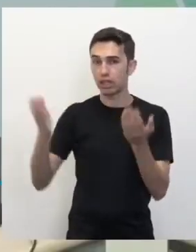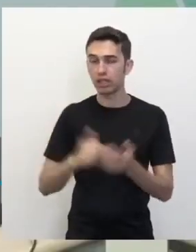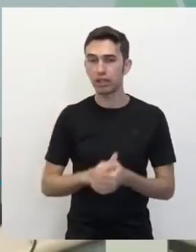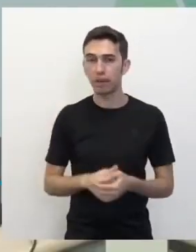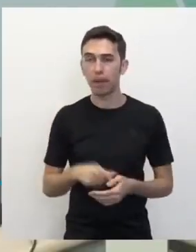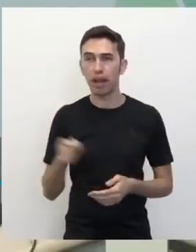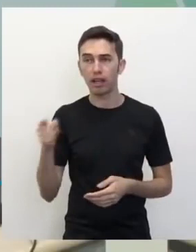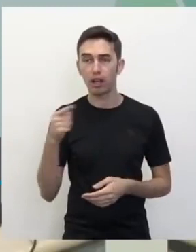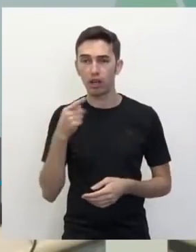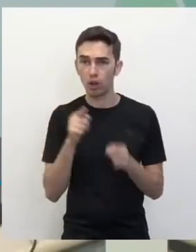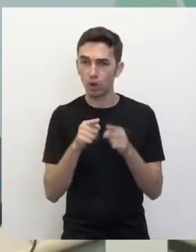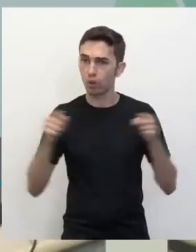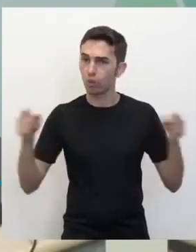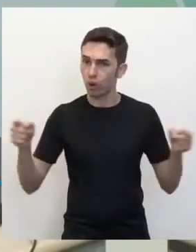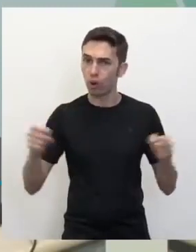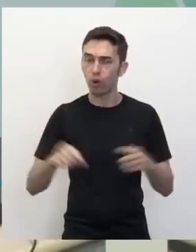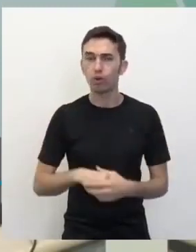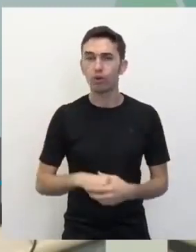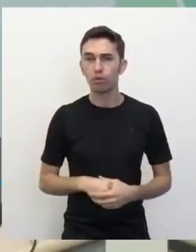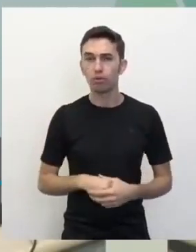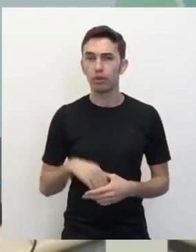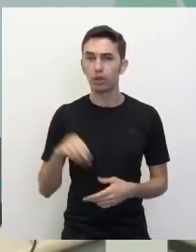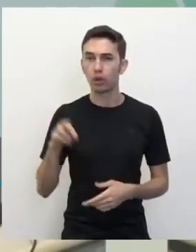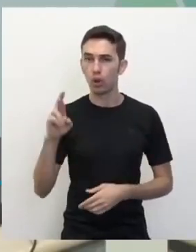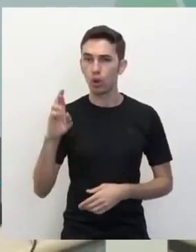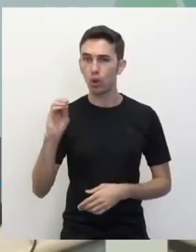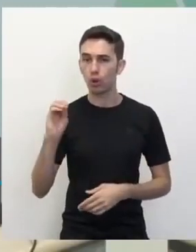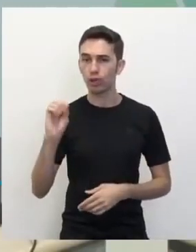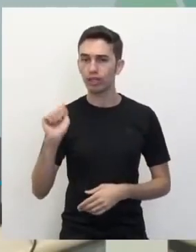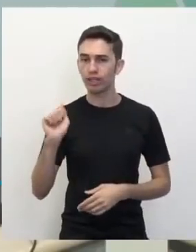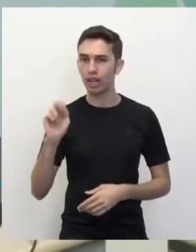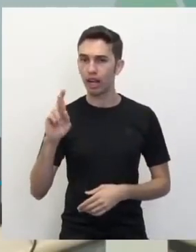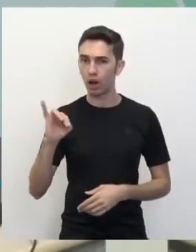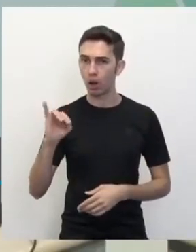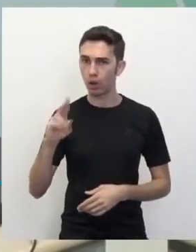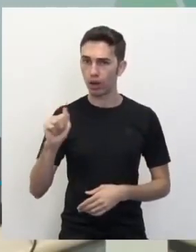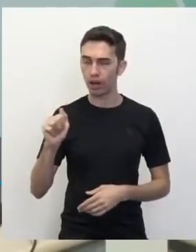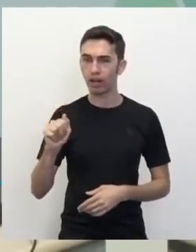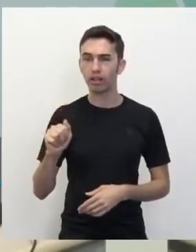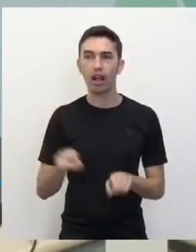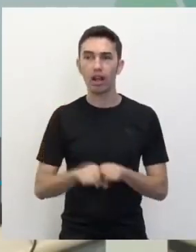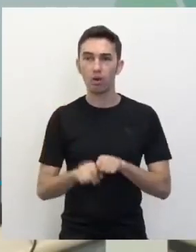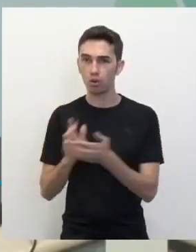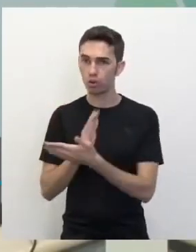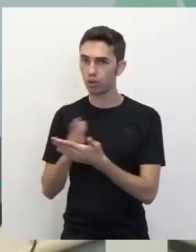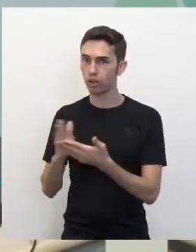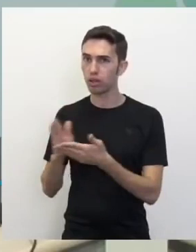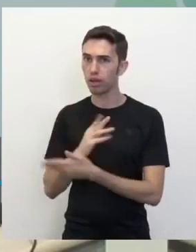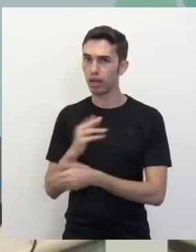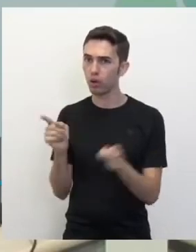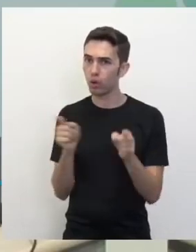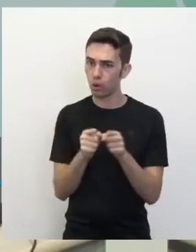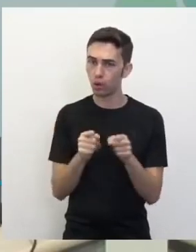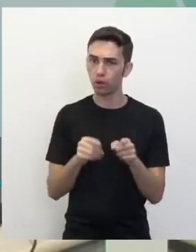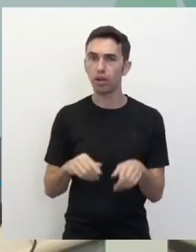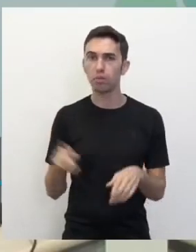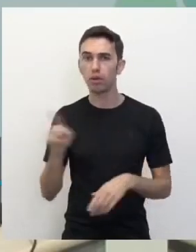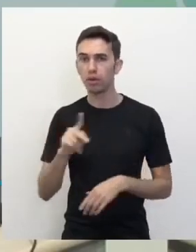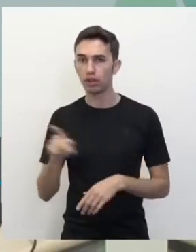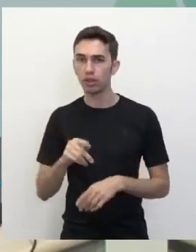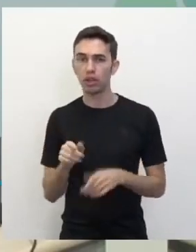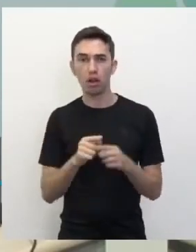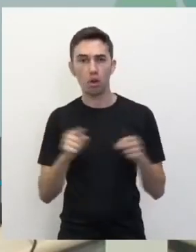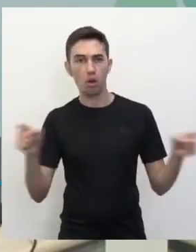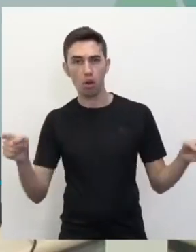como longo. longo. Professora Rosaura aqui colocando curto também, eu vi alguns professores. Professora Sandra colocando longo.